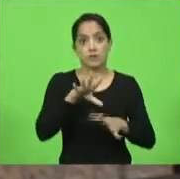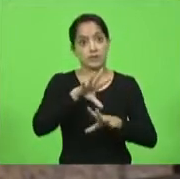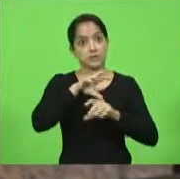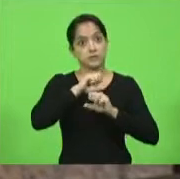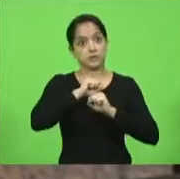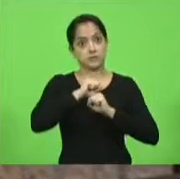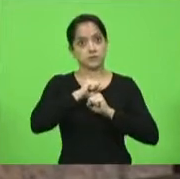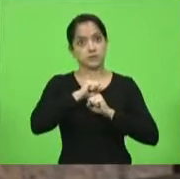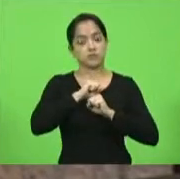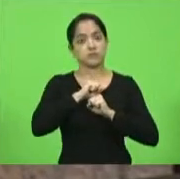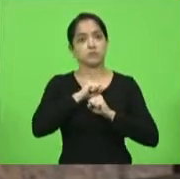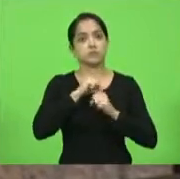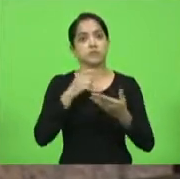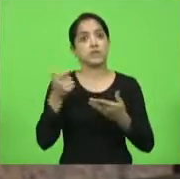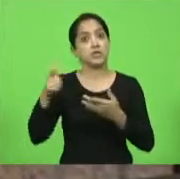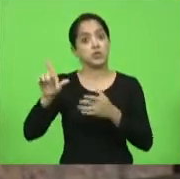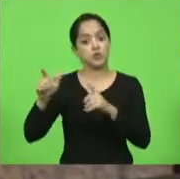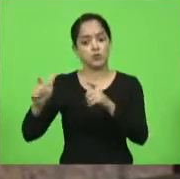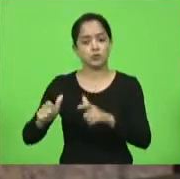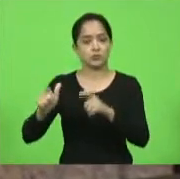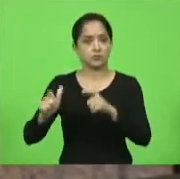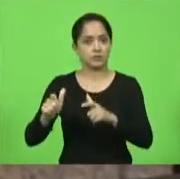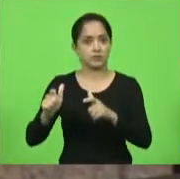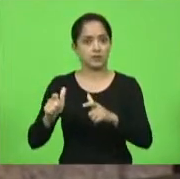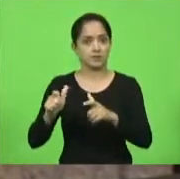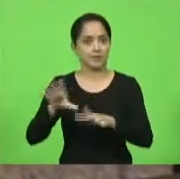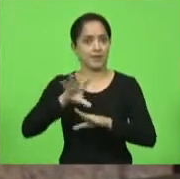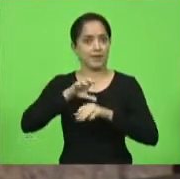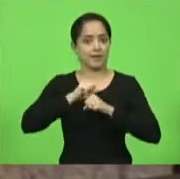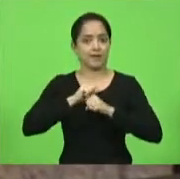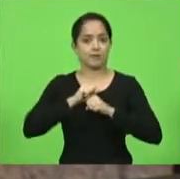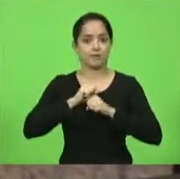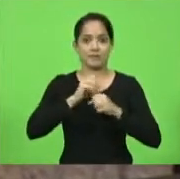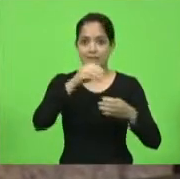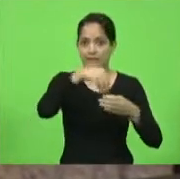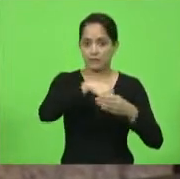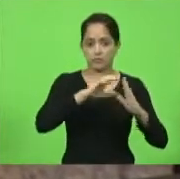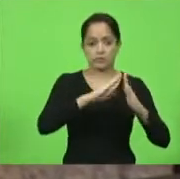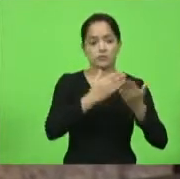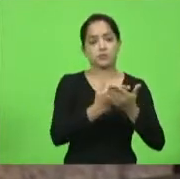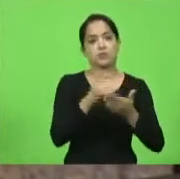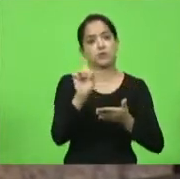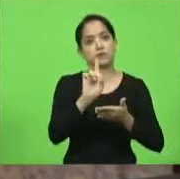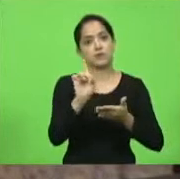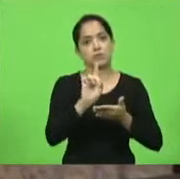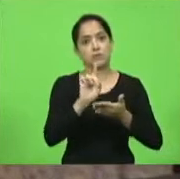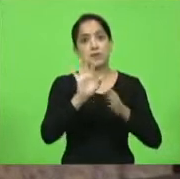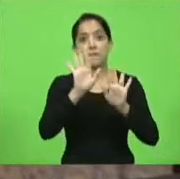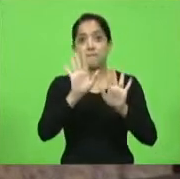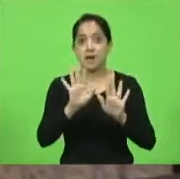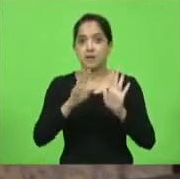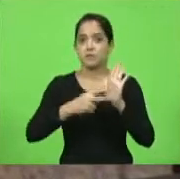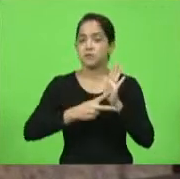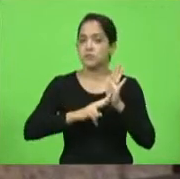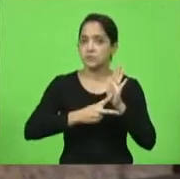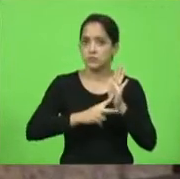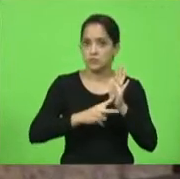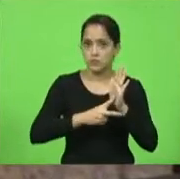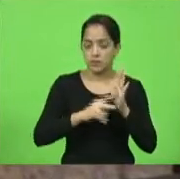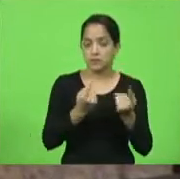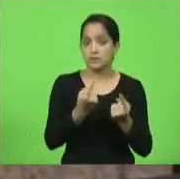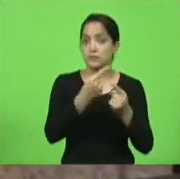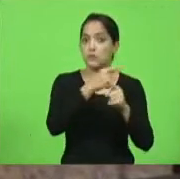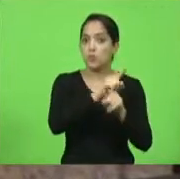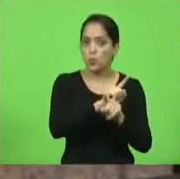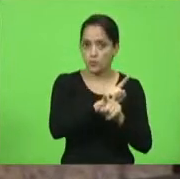esses profissionais, em outros lugares que não as escolas. Mas os sindicatos que são